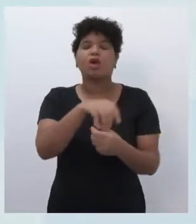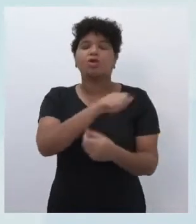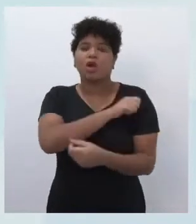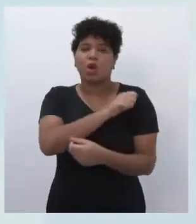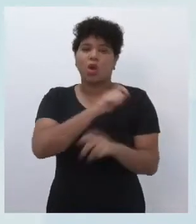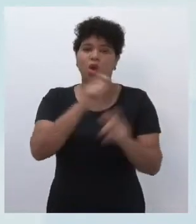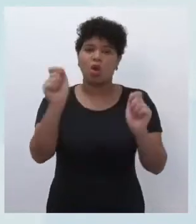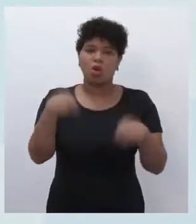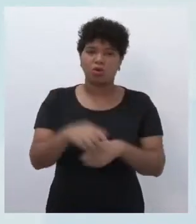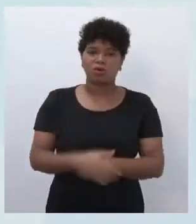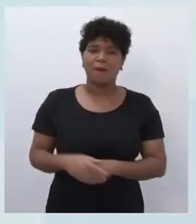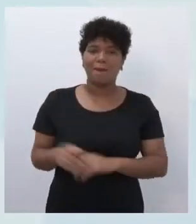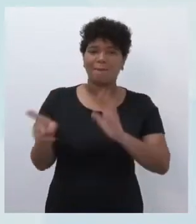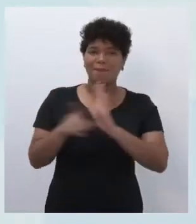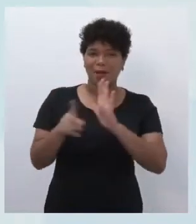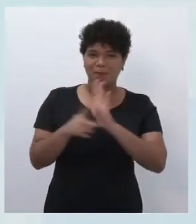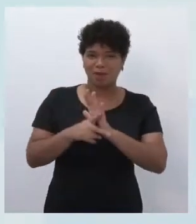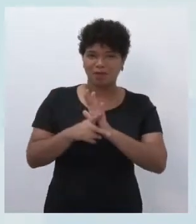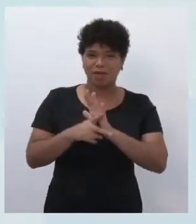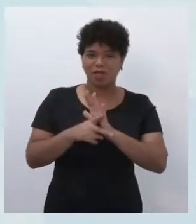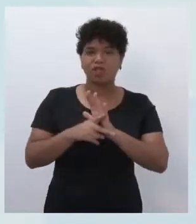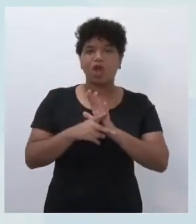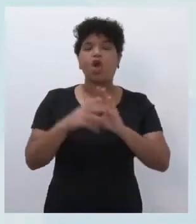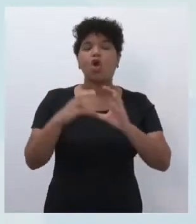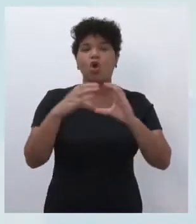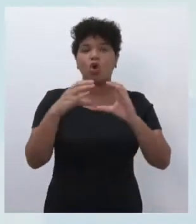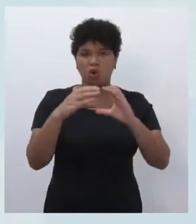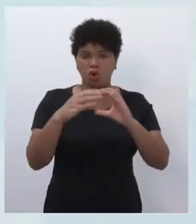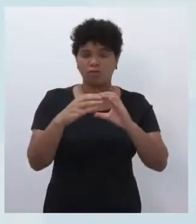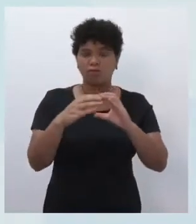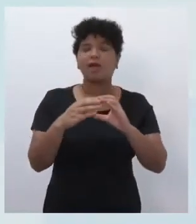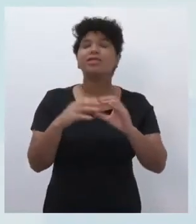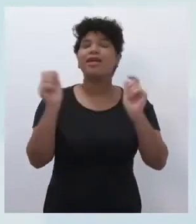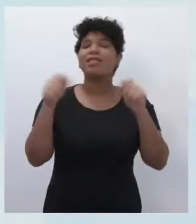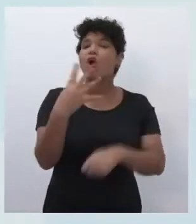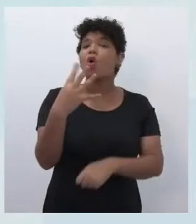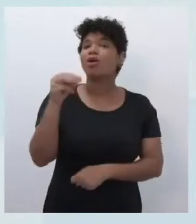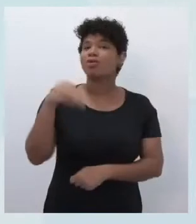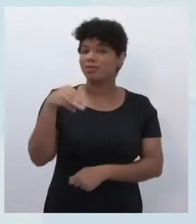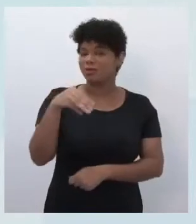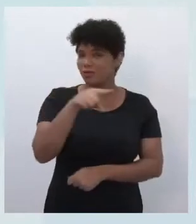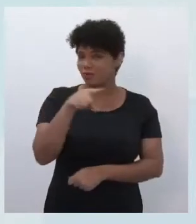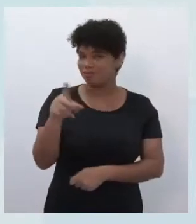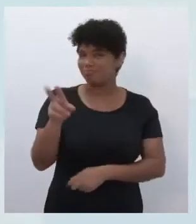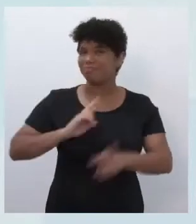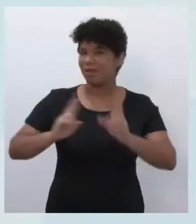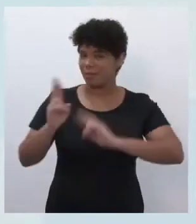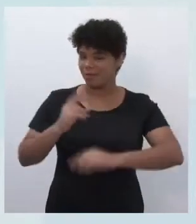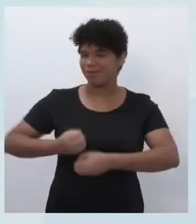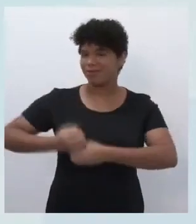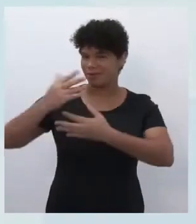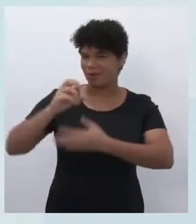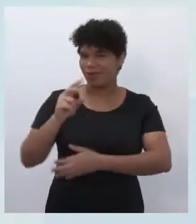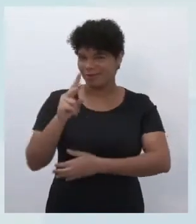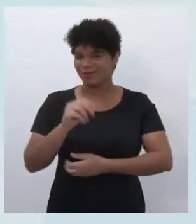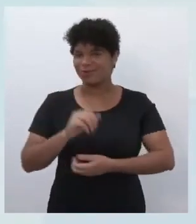do infográfico? Então, de novo, vocês terão 4 minutos para responder essas 2 questões no chat, tá bom?